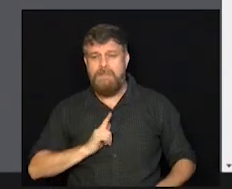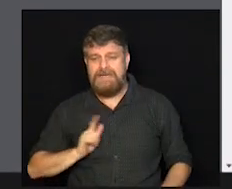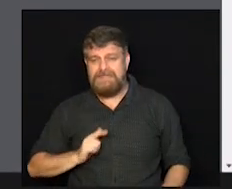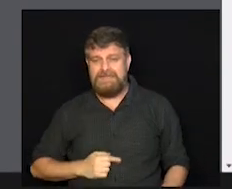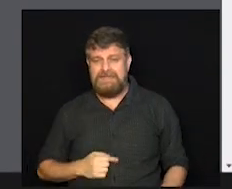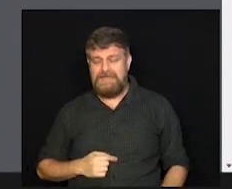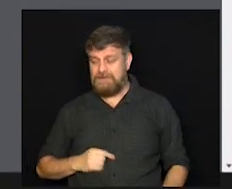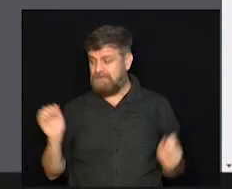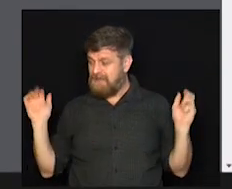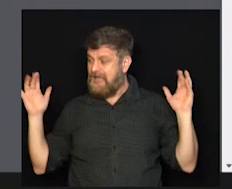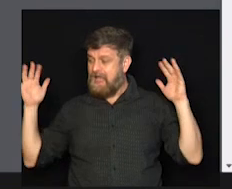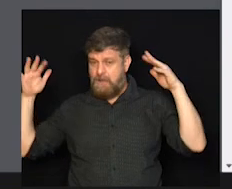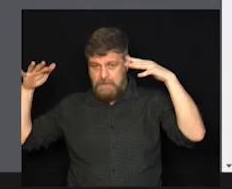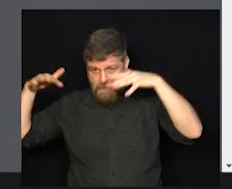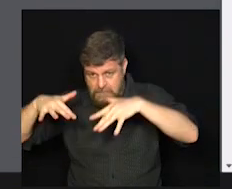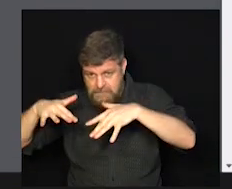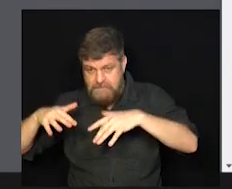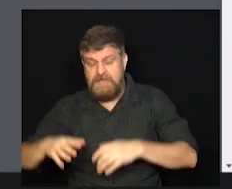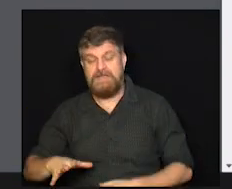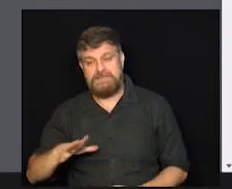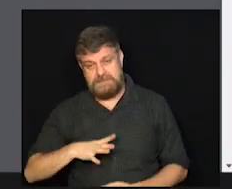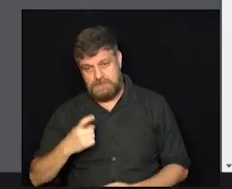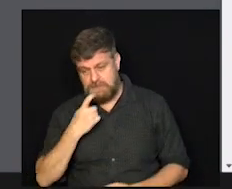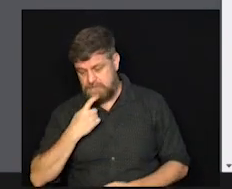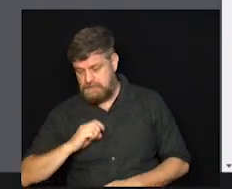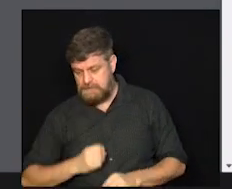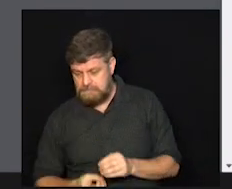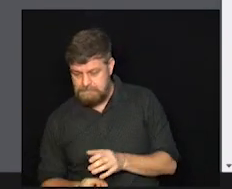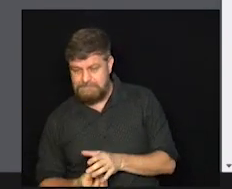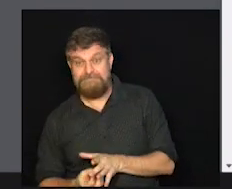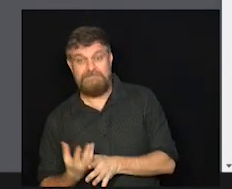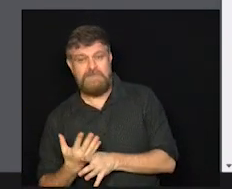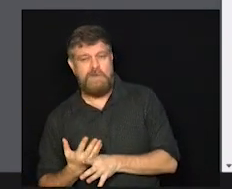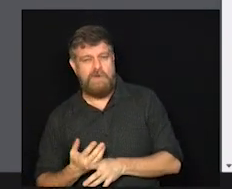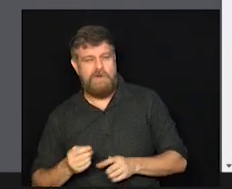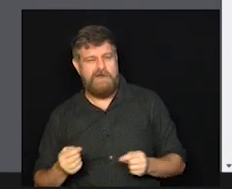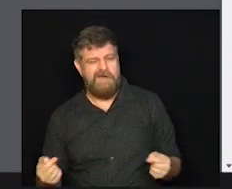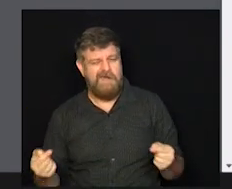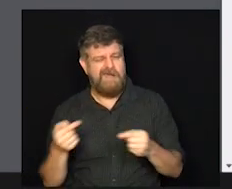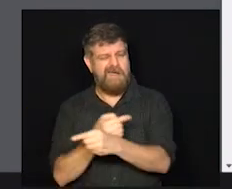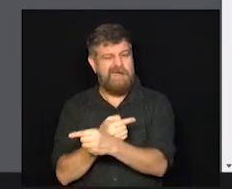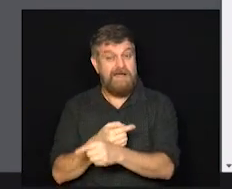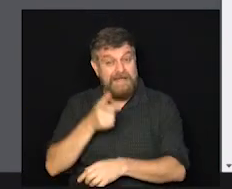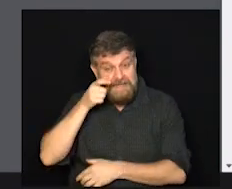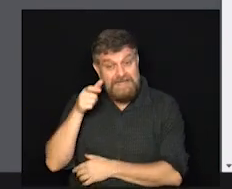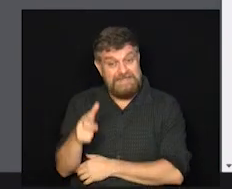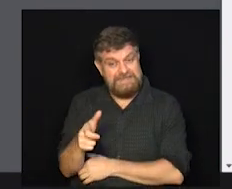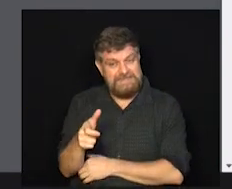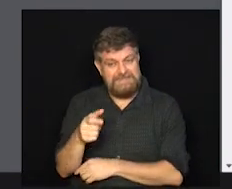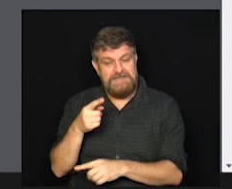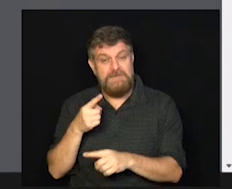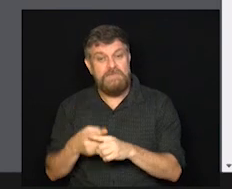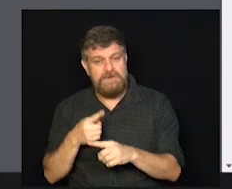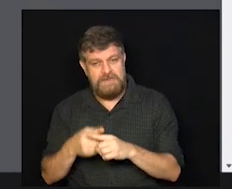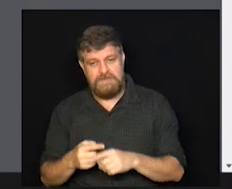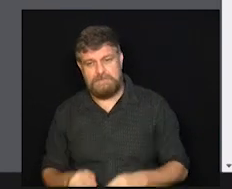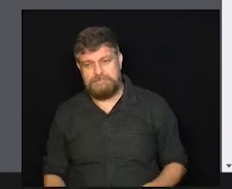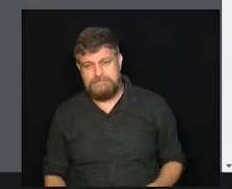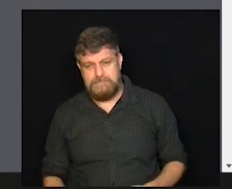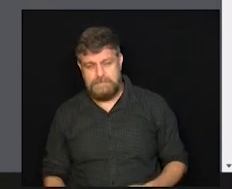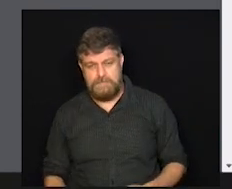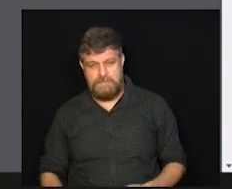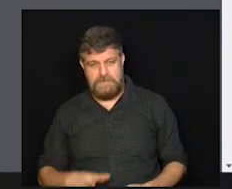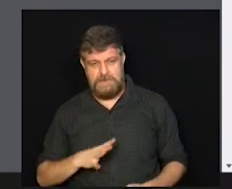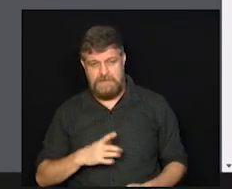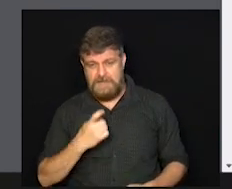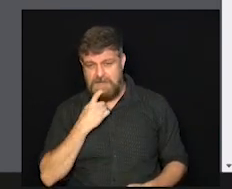formar o município de Campinas. E é interessante isso, e eu digo por quê? Porque Campinas, na sua